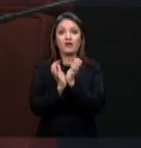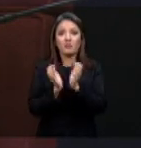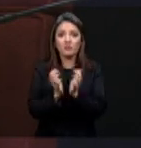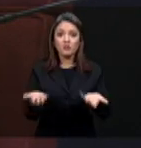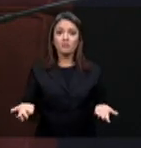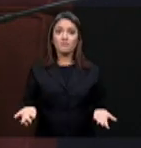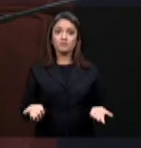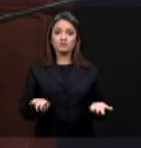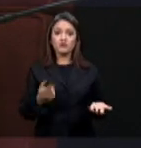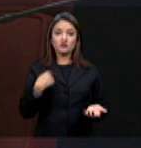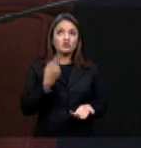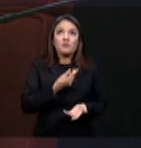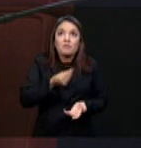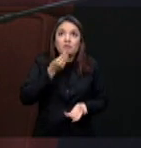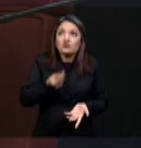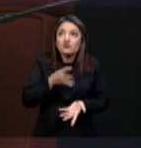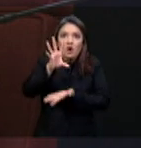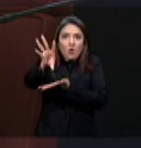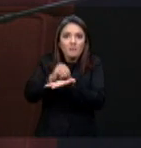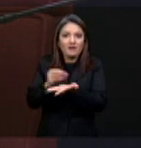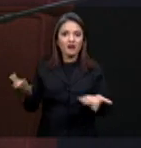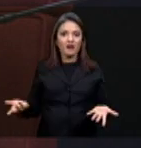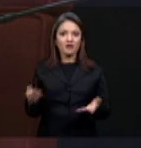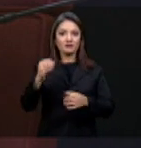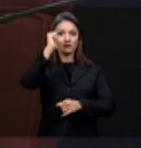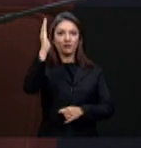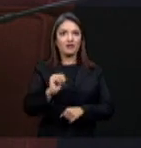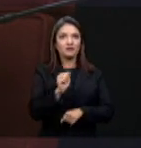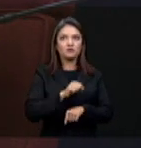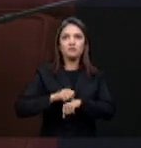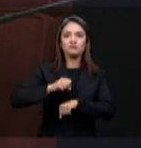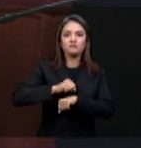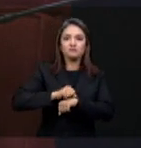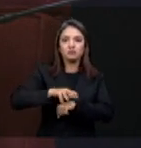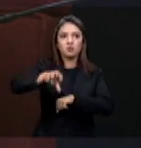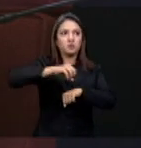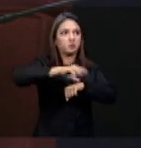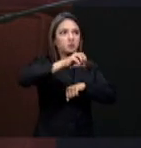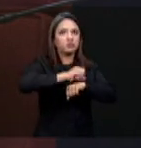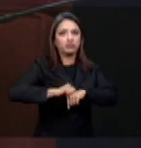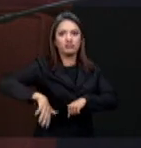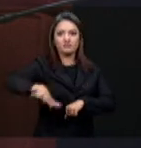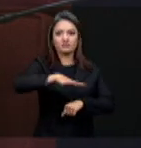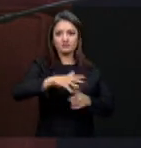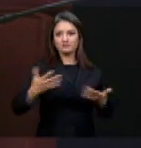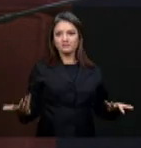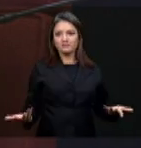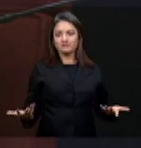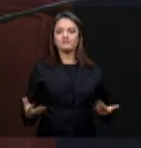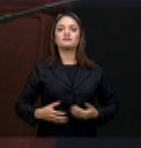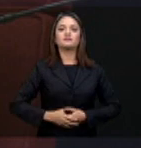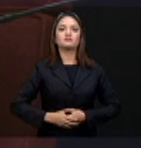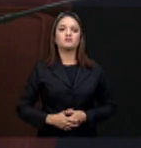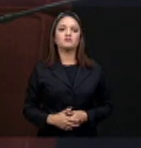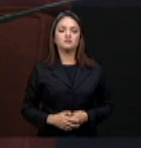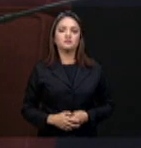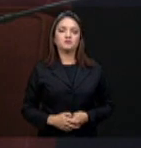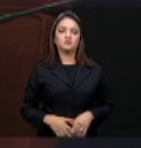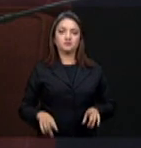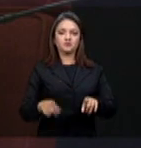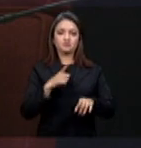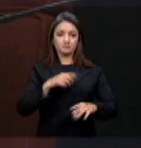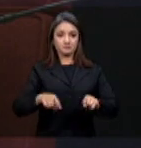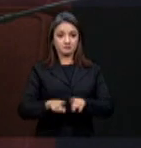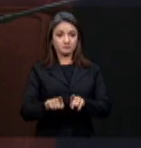próprio a boa prática essa é uma pergunta que eu me faço recorrentemente por outro lado a gente convive por